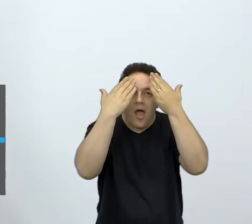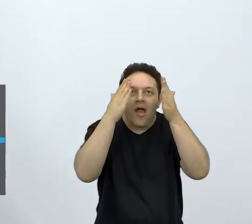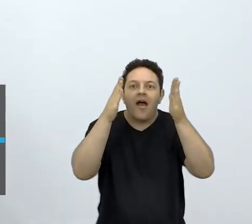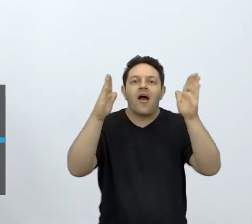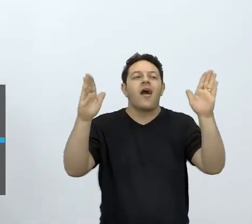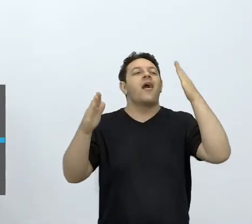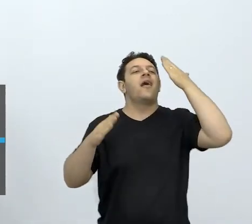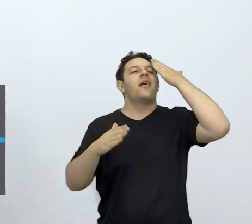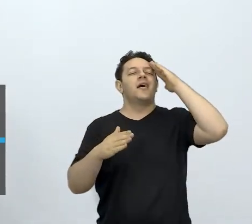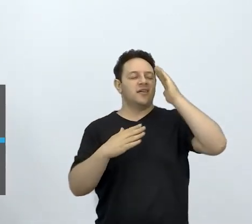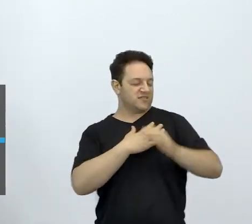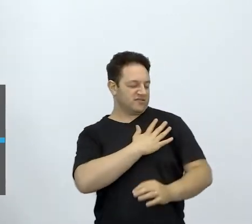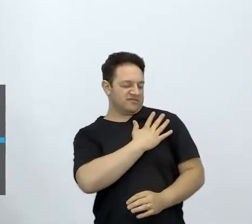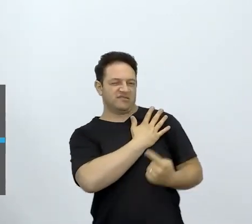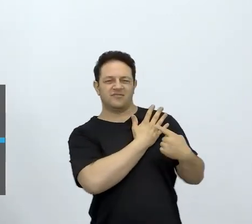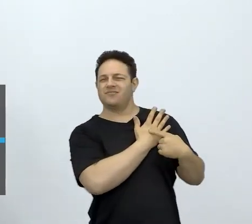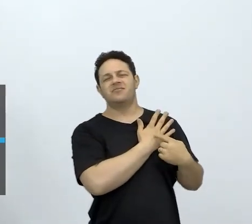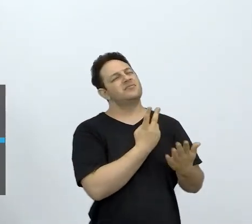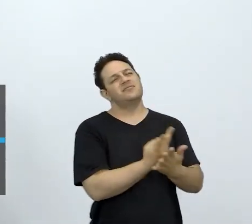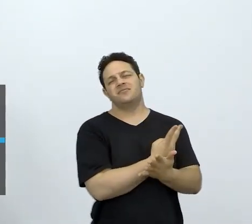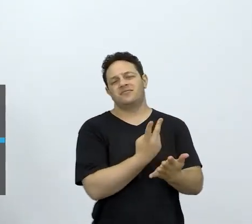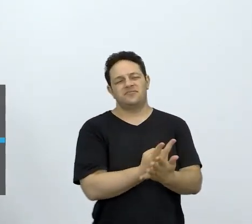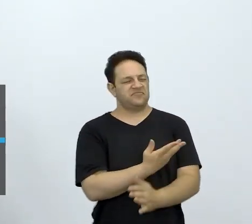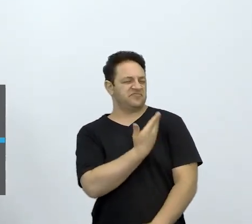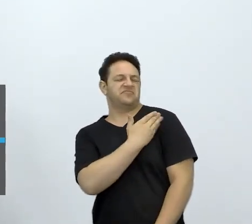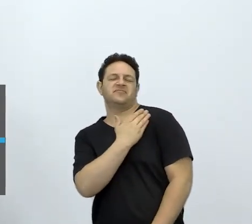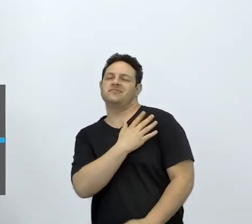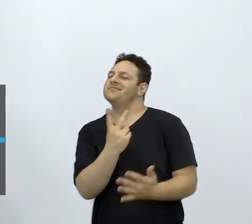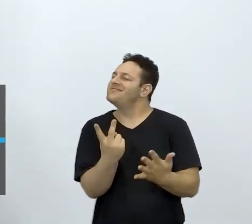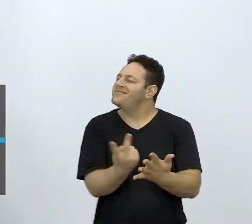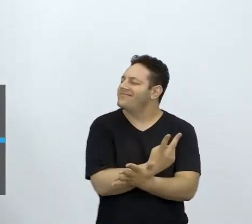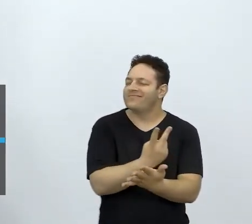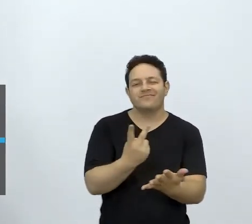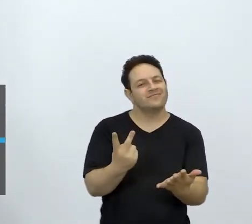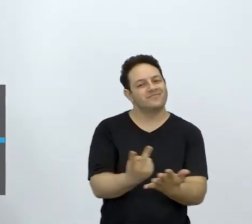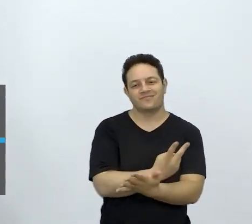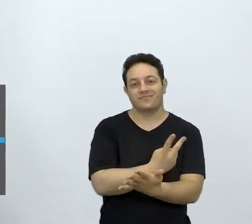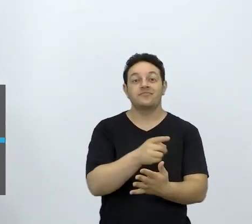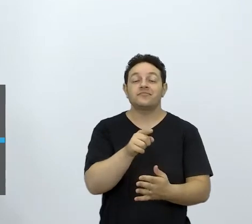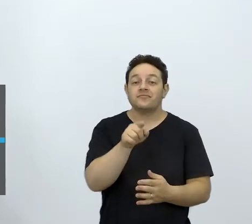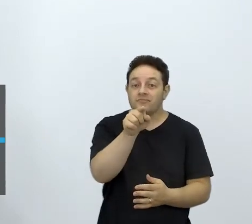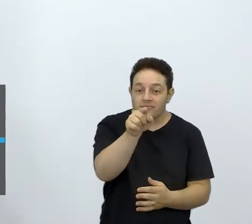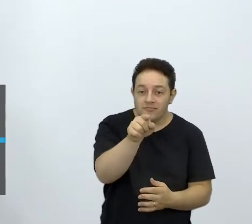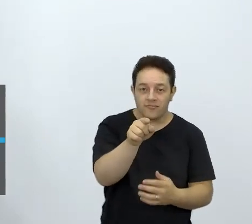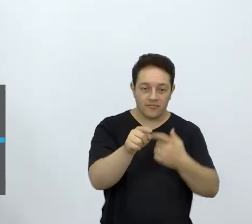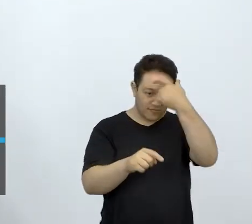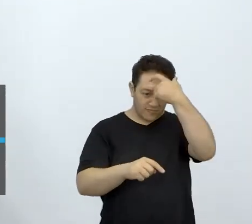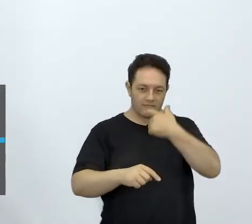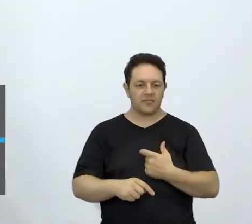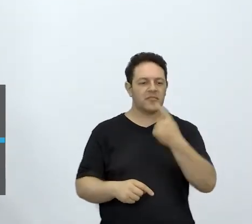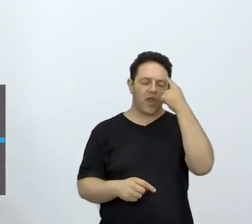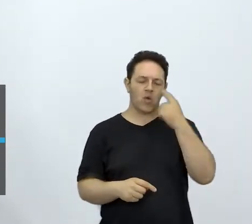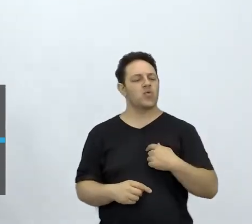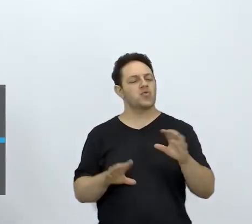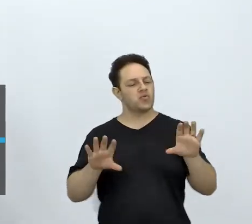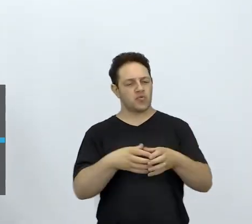erro do preconceito, o erro da discriminação, o erro de você